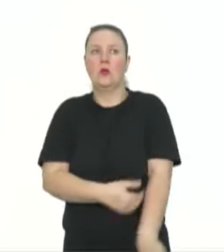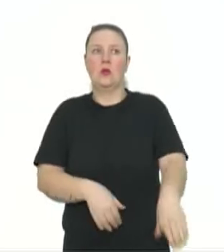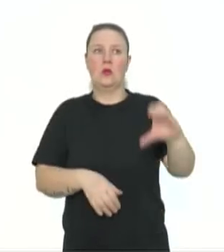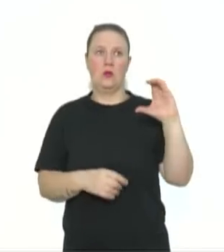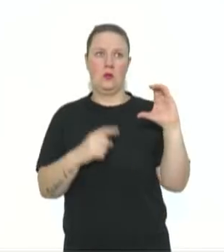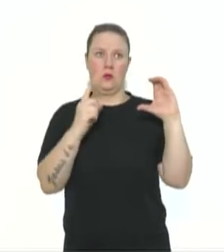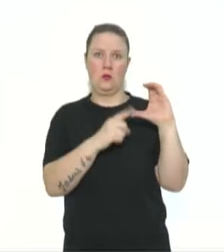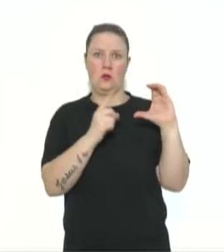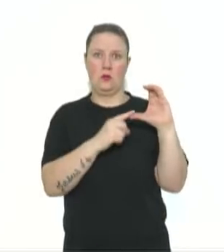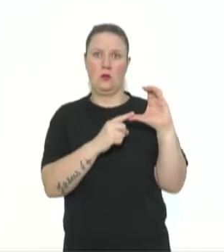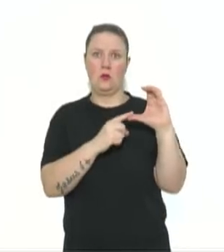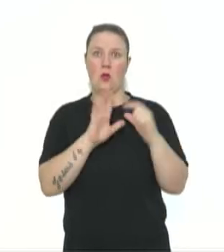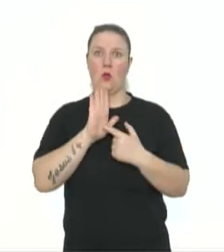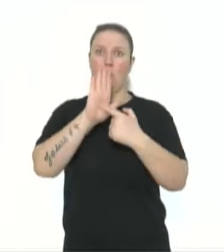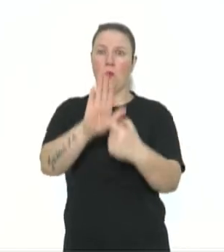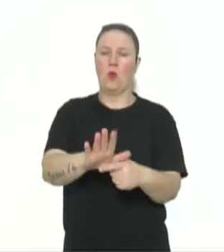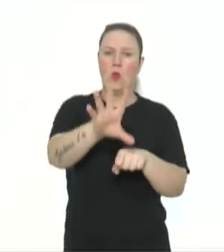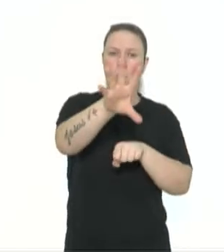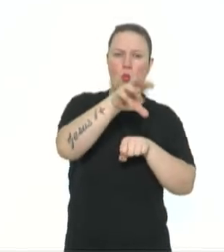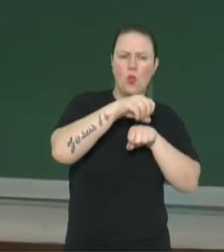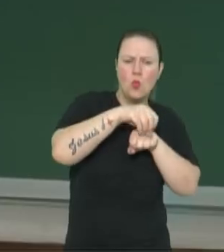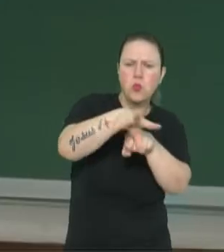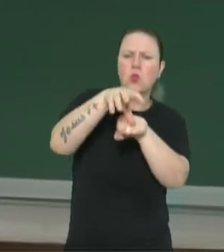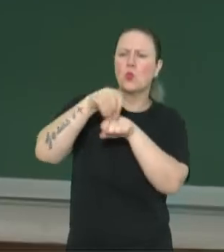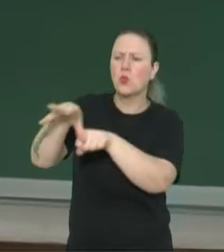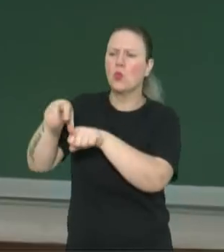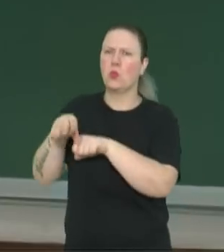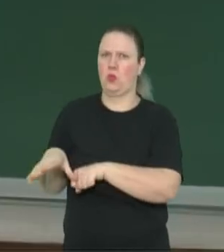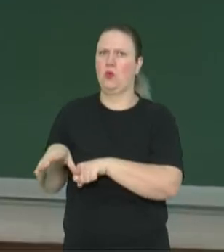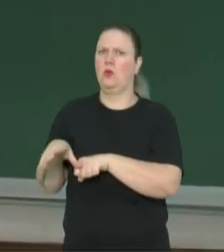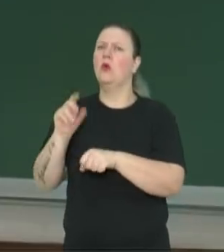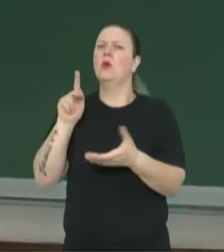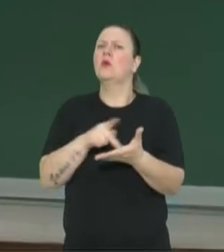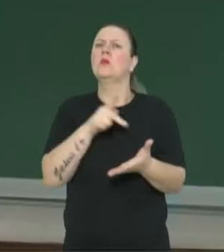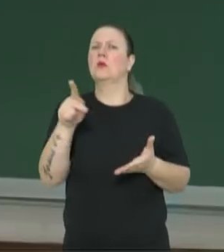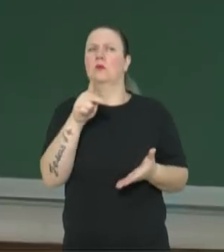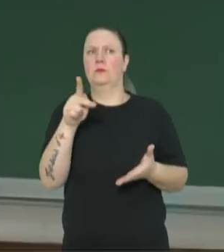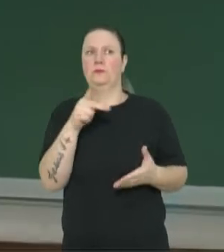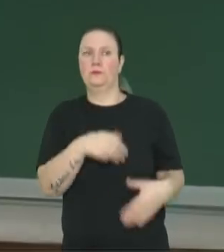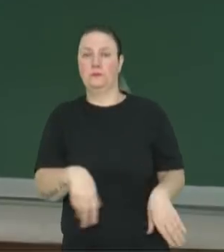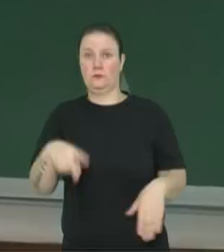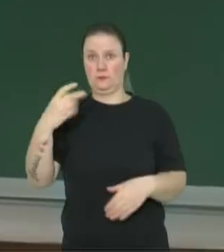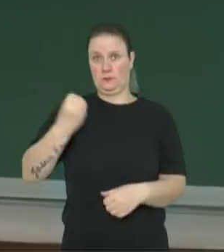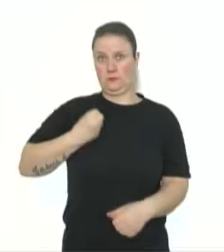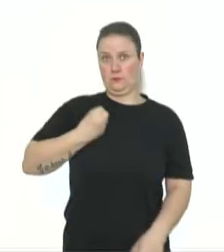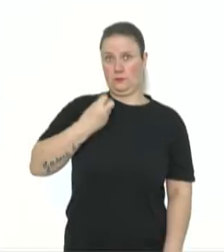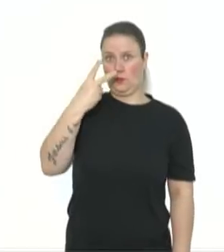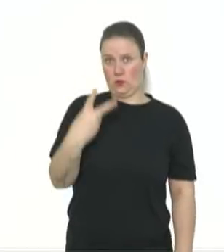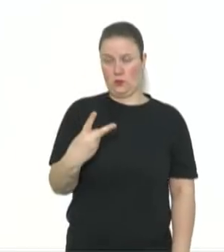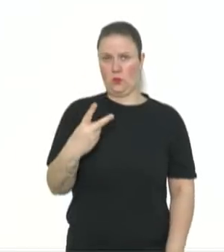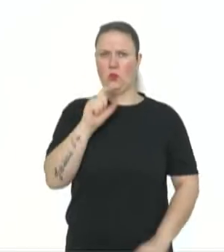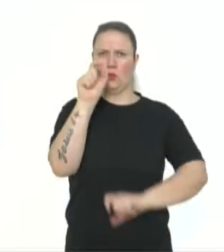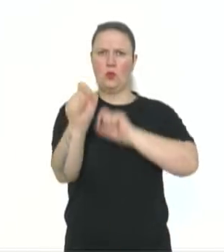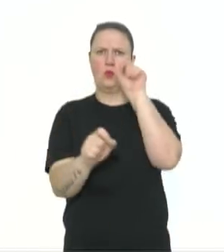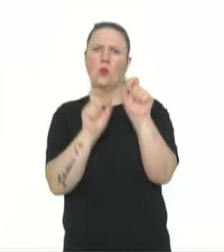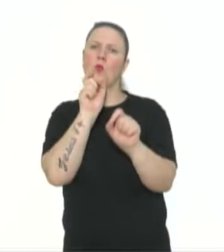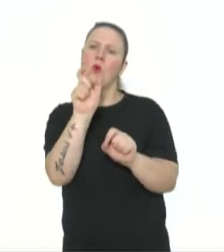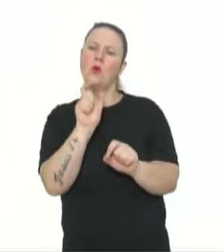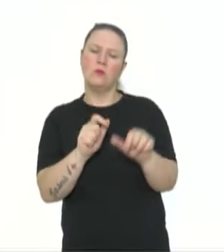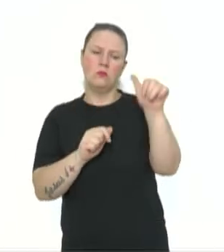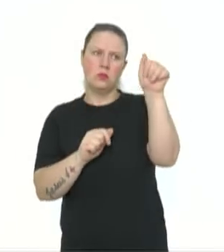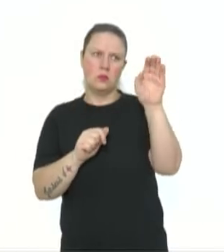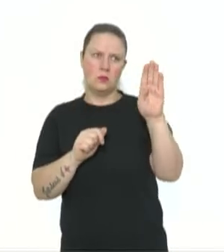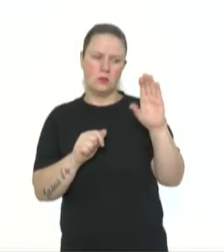C, manifesta conhecimento? O que o poema traz para a gente? E número 2, qual das palavras